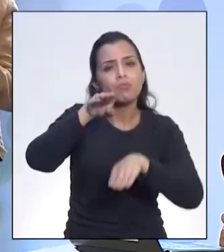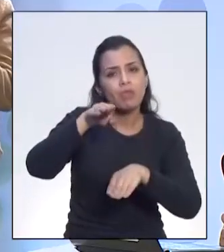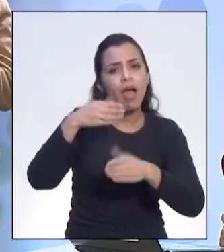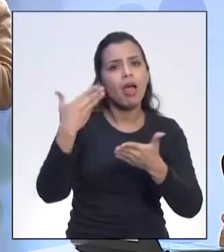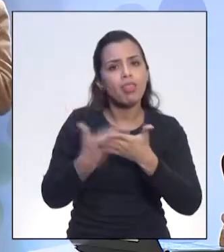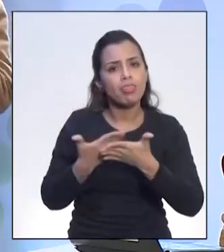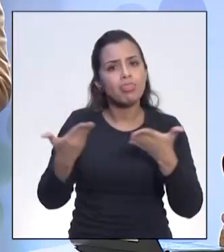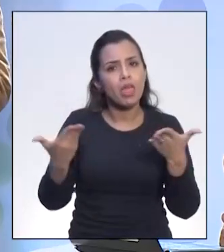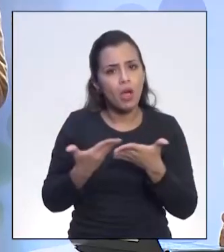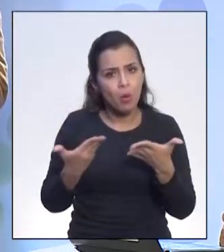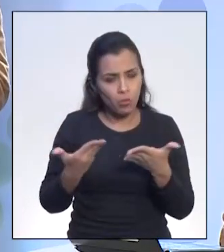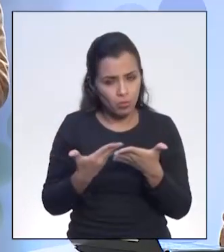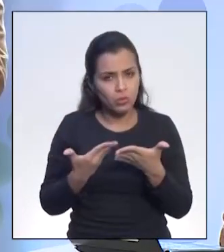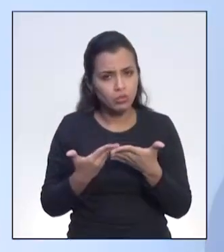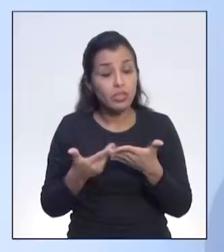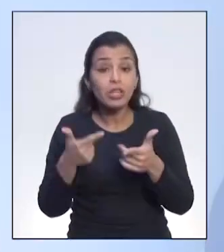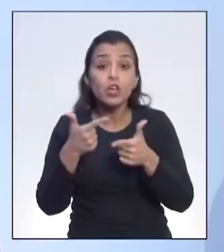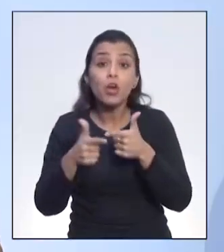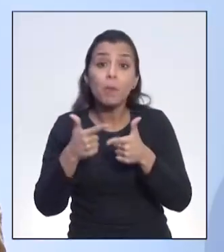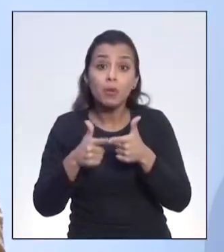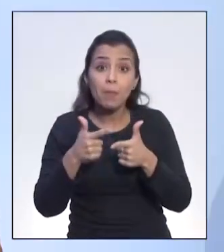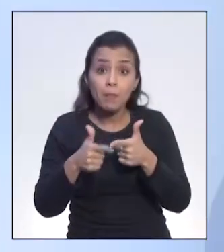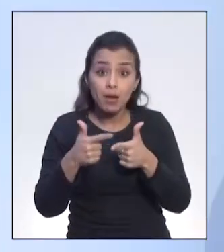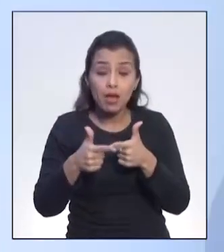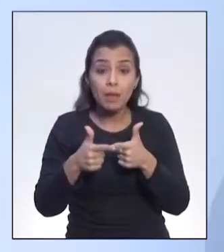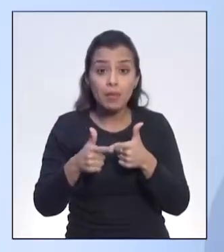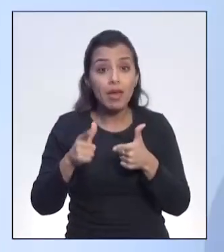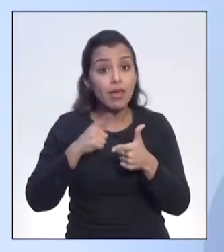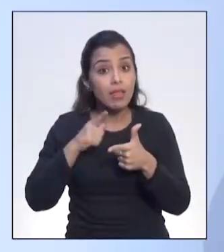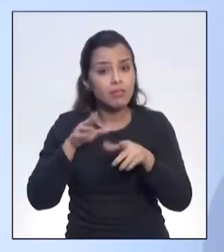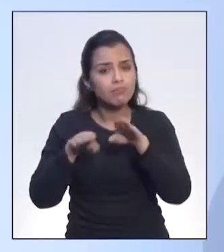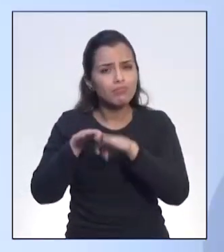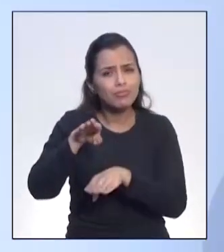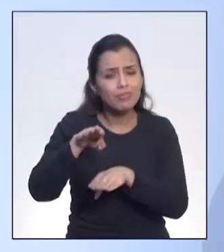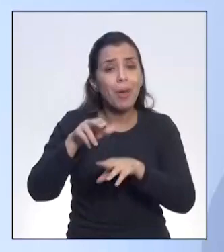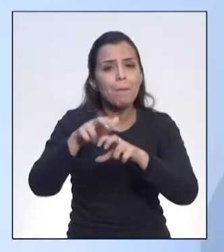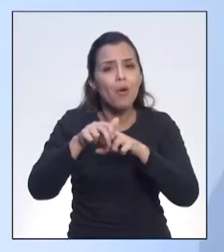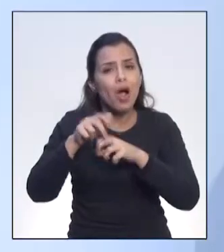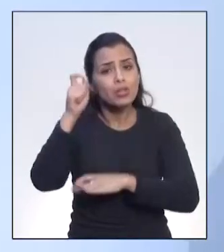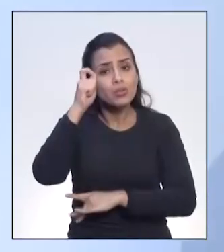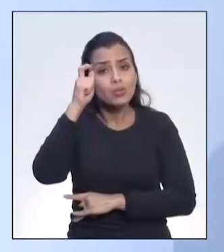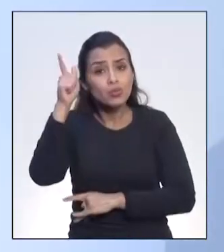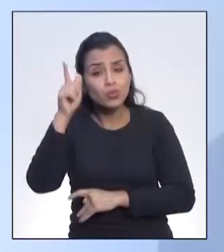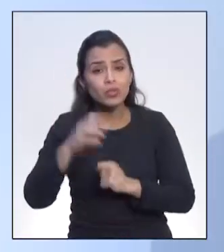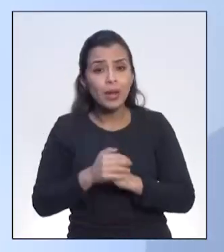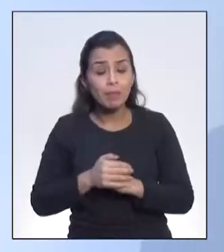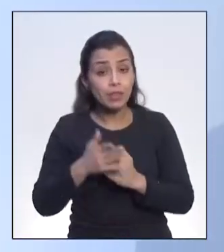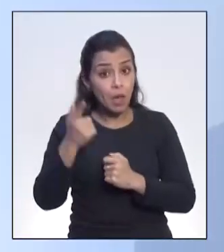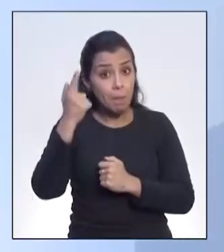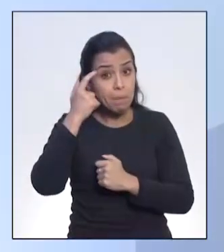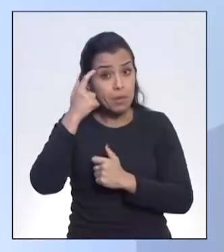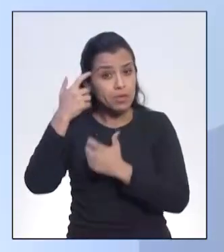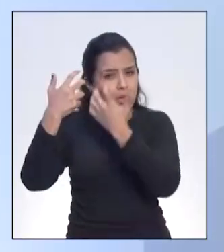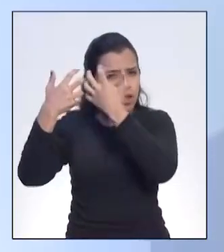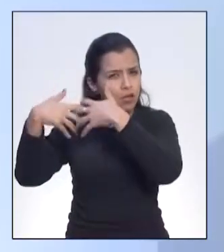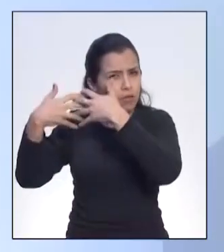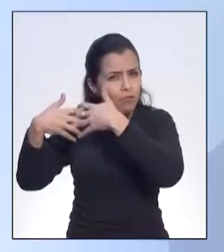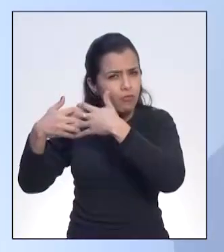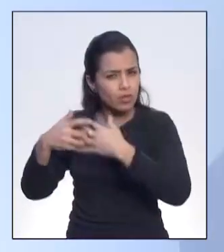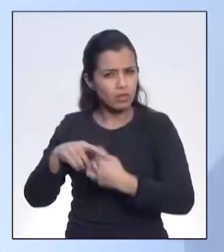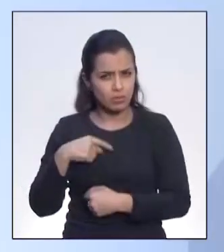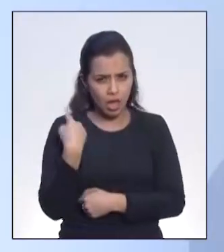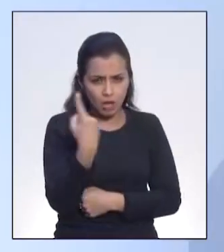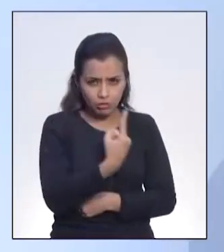o problema é justamente essa desigualdade que está relacionada à cultura. Então, quando nós formos pensar, quando nós estamos juntos